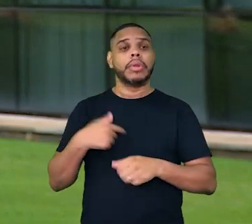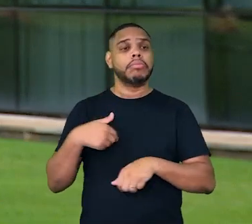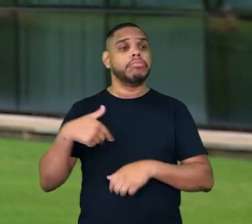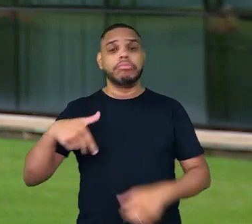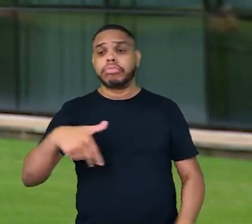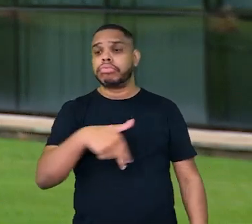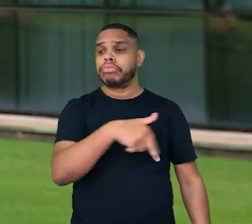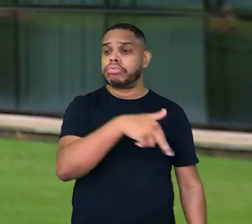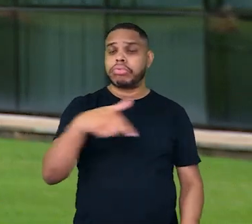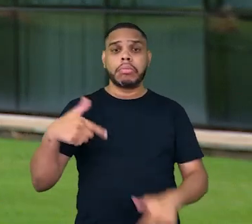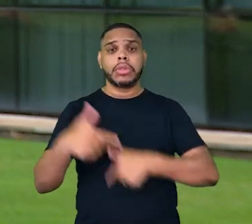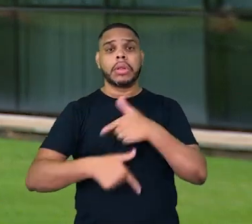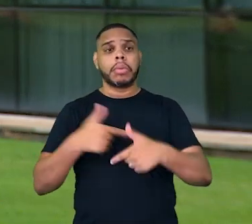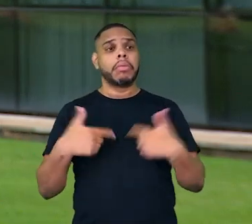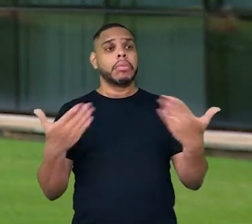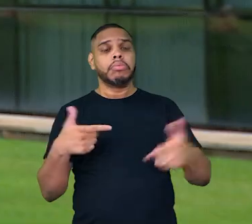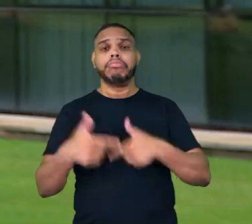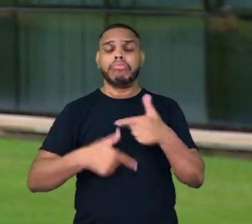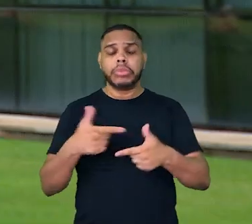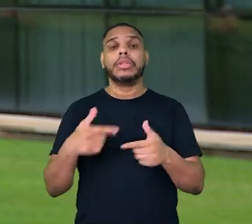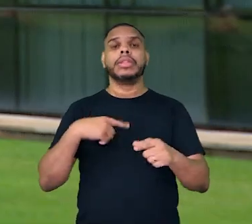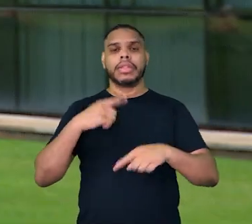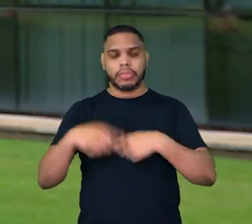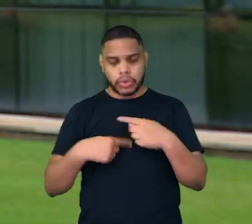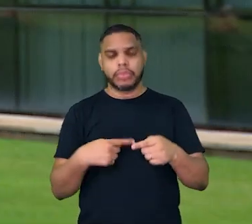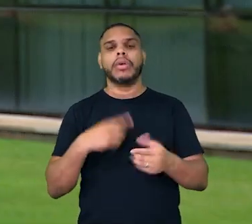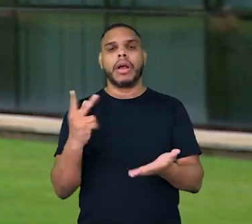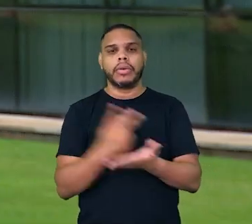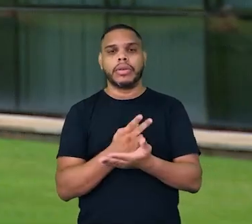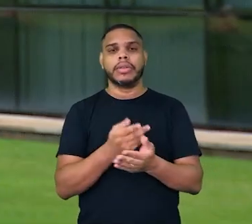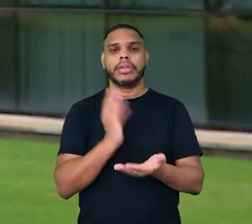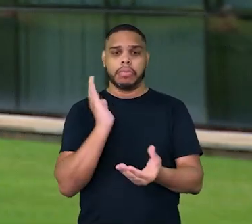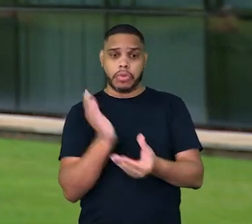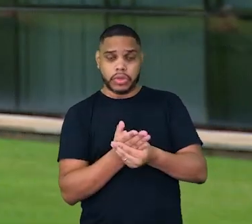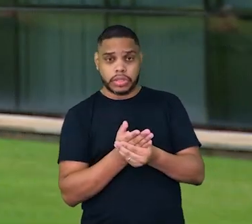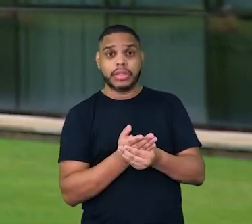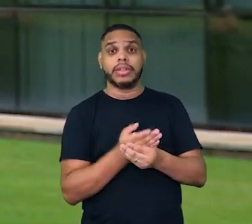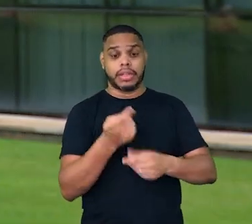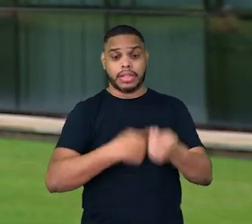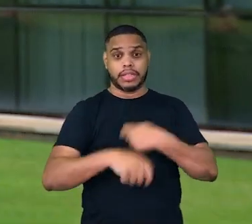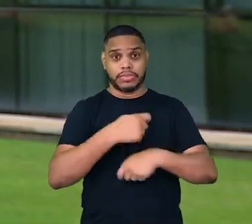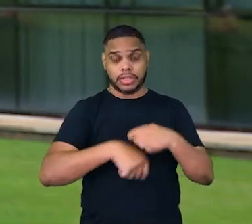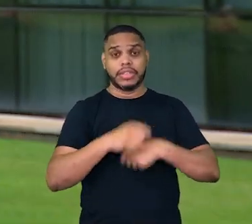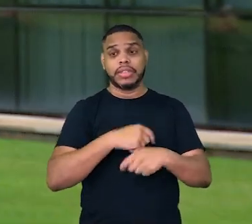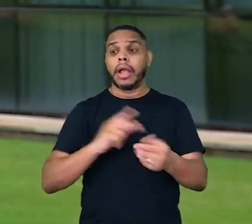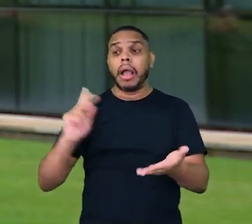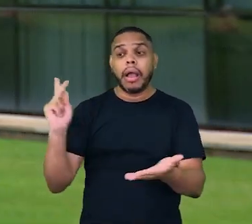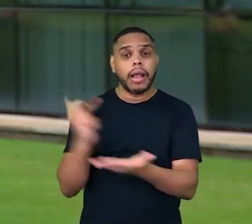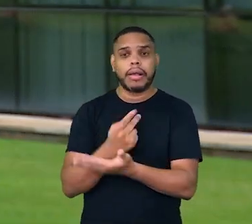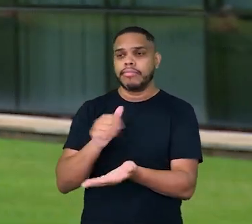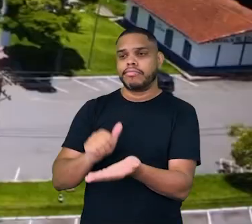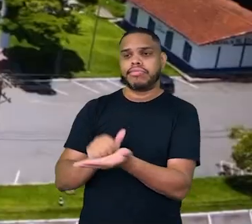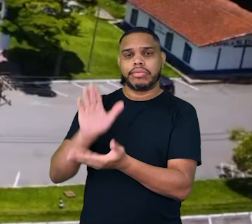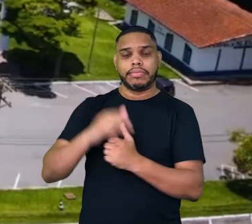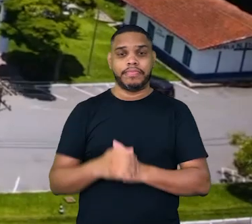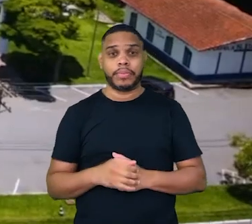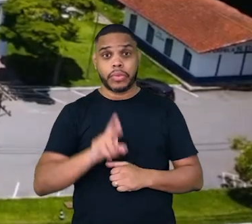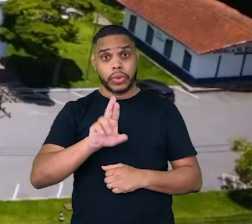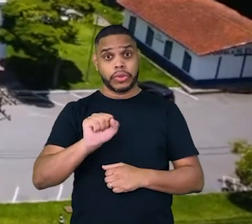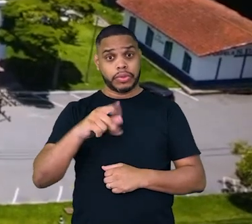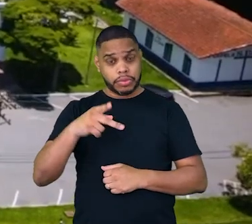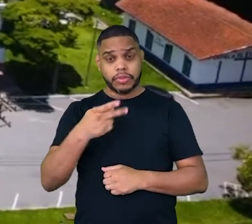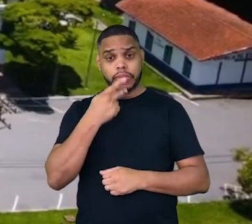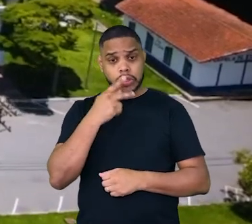ficou vagando, sem função, até que foi aberto o processo administrativo disciplinar que resultou na dispensa dele. A